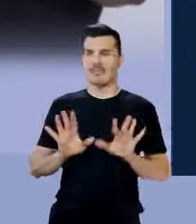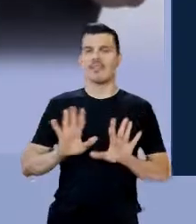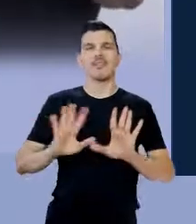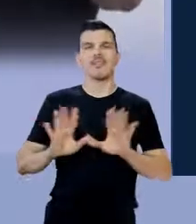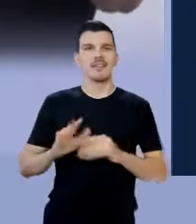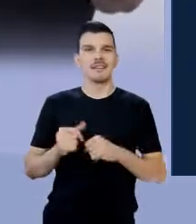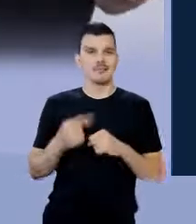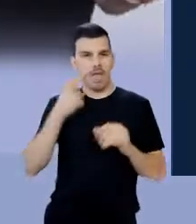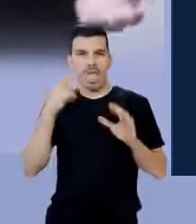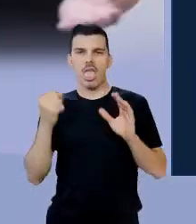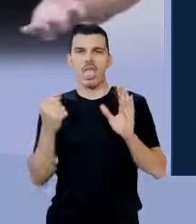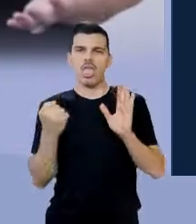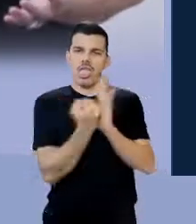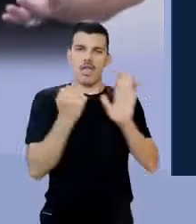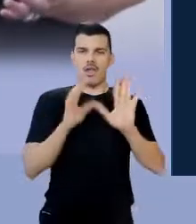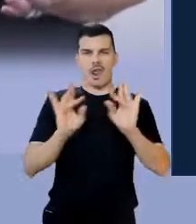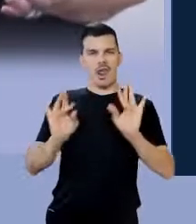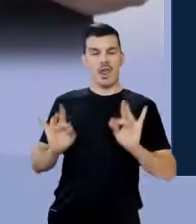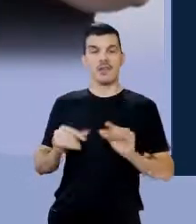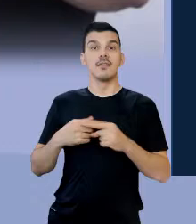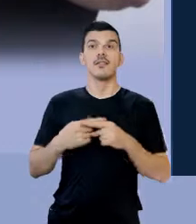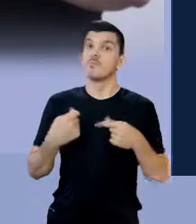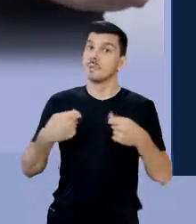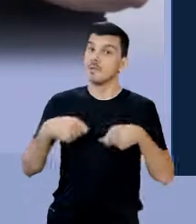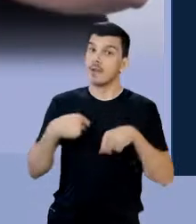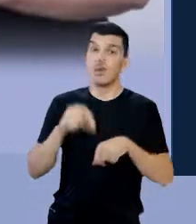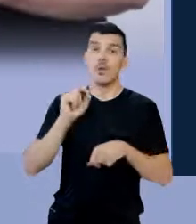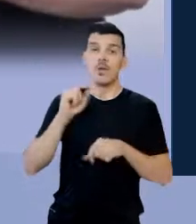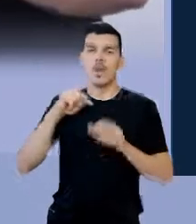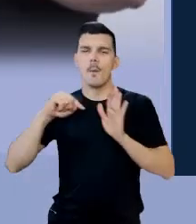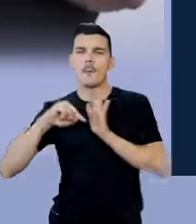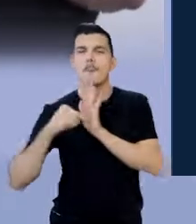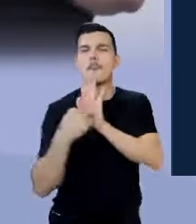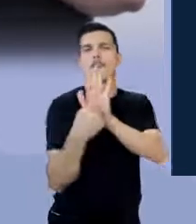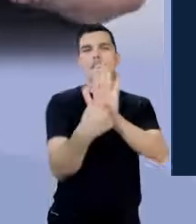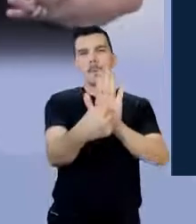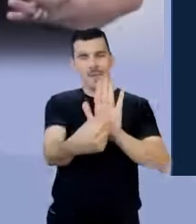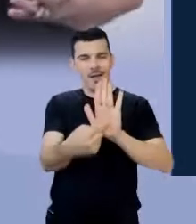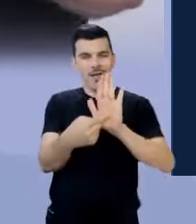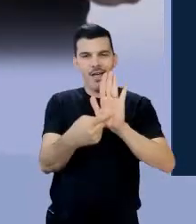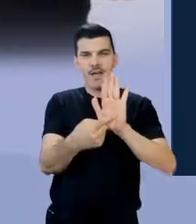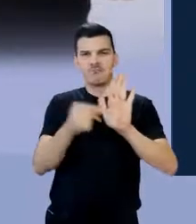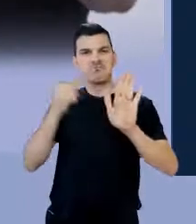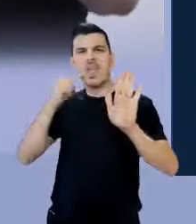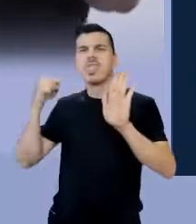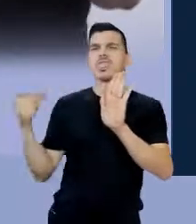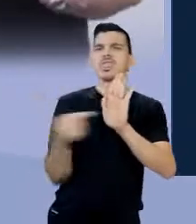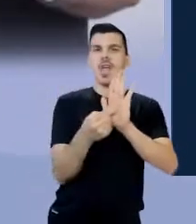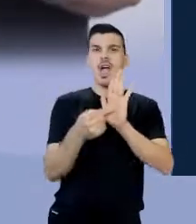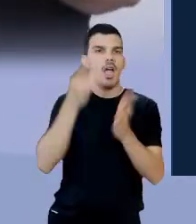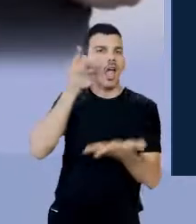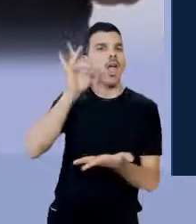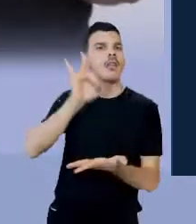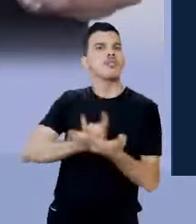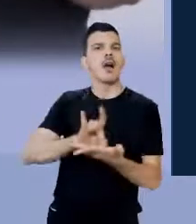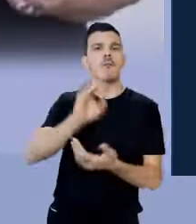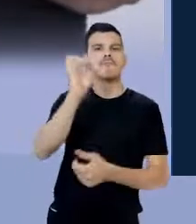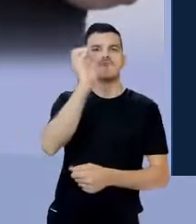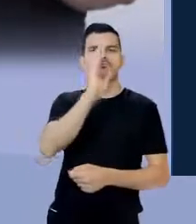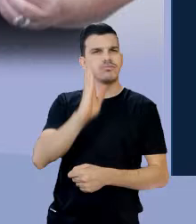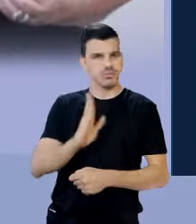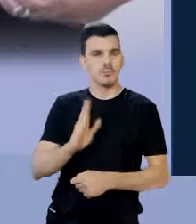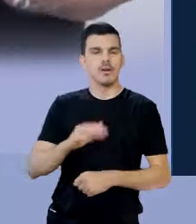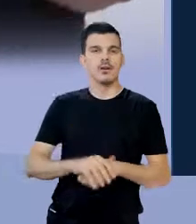não precisava quebrar paradigmas, ele precisava, sim, demonstrar, denunciar a